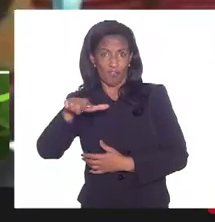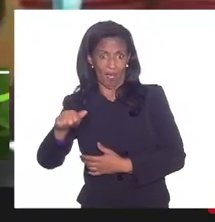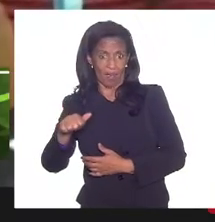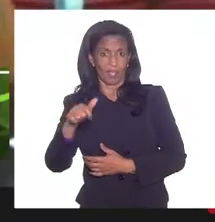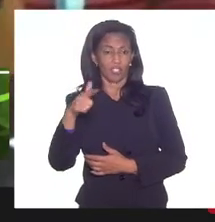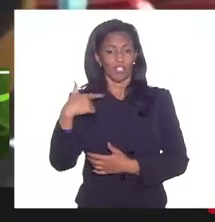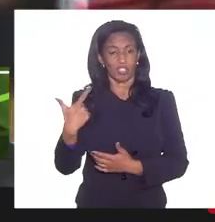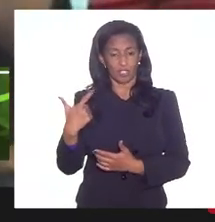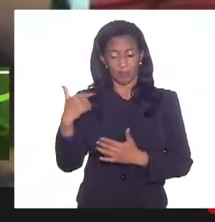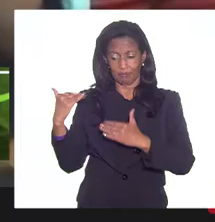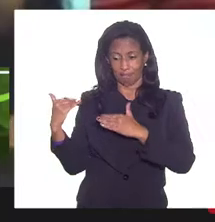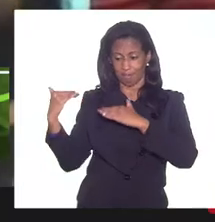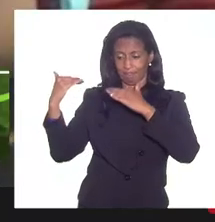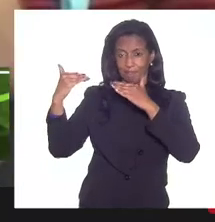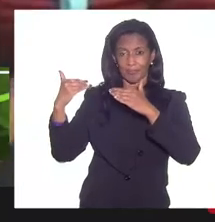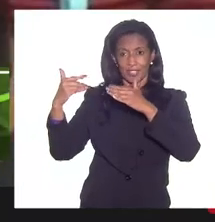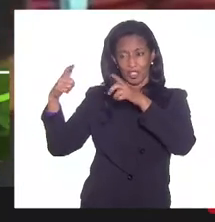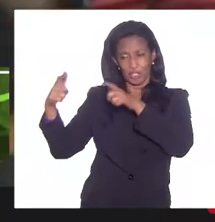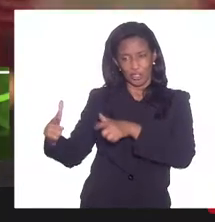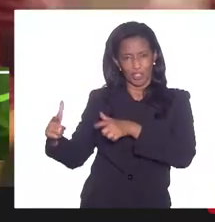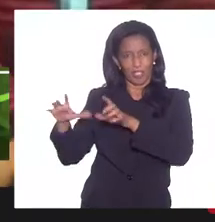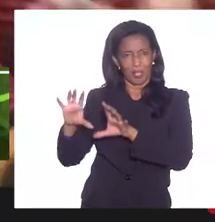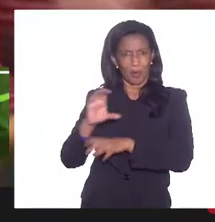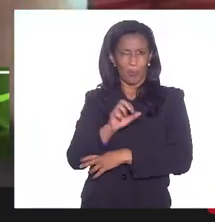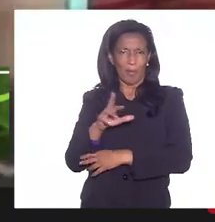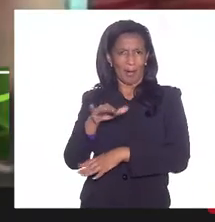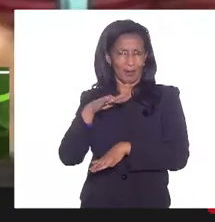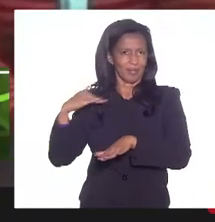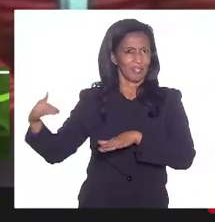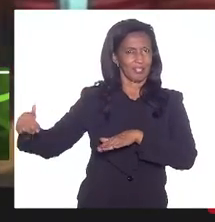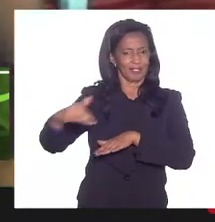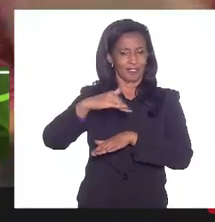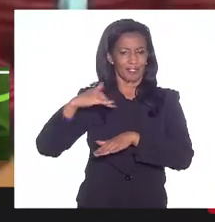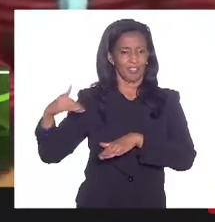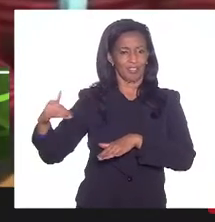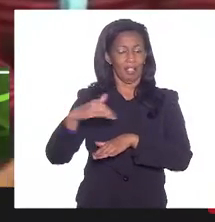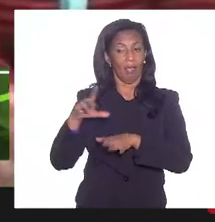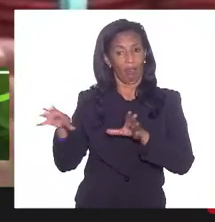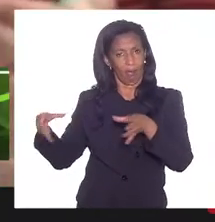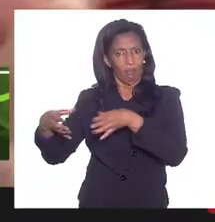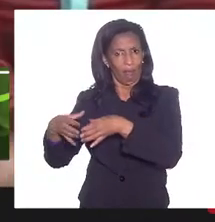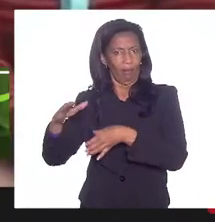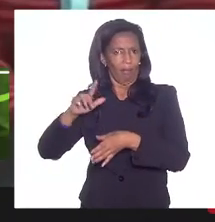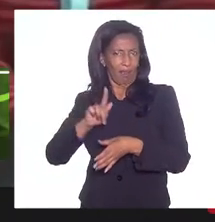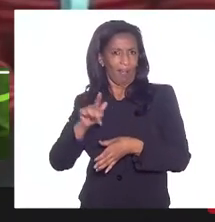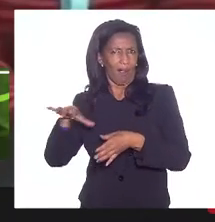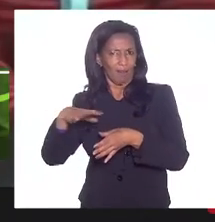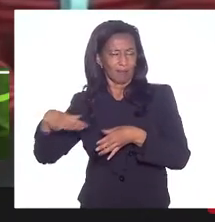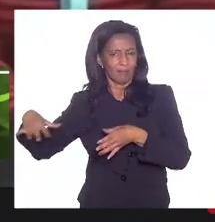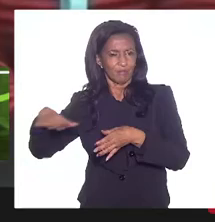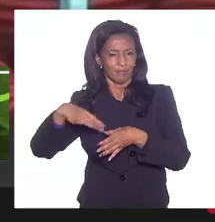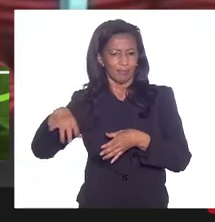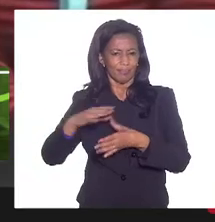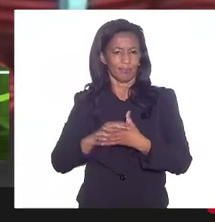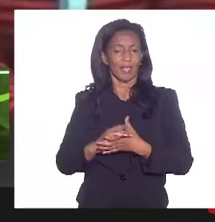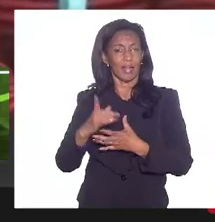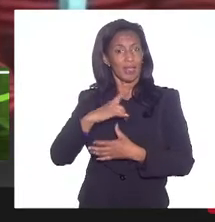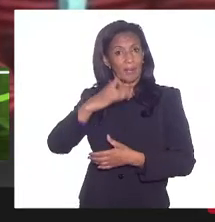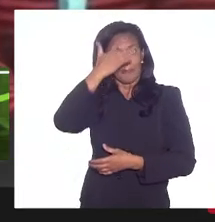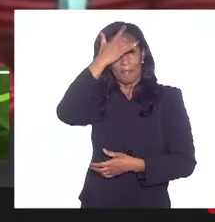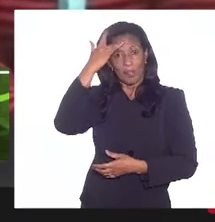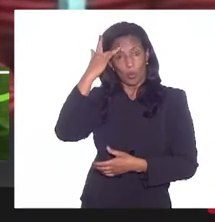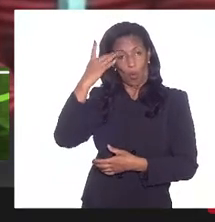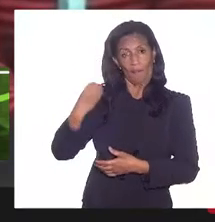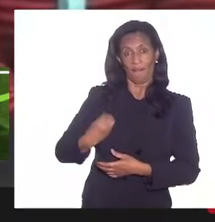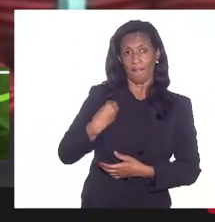vem atender uma classificação geral e geralmente essa classificação geral atende as pessoas que